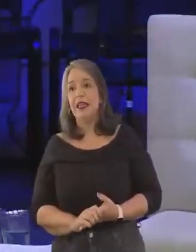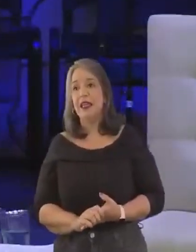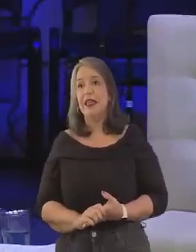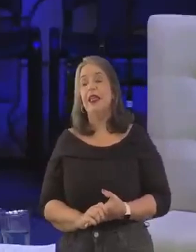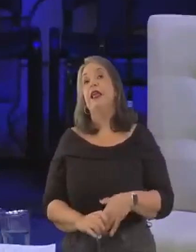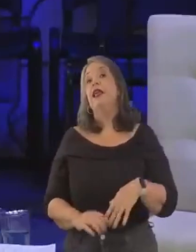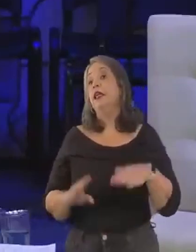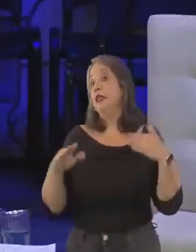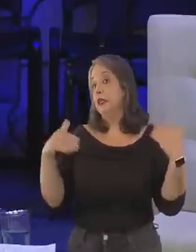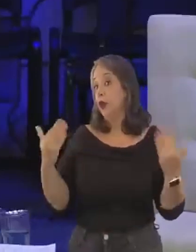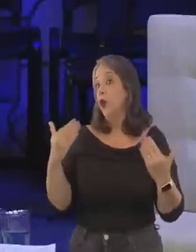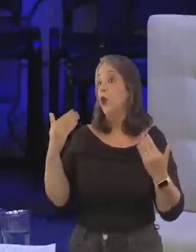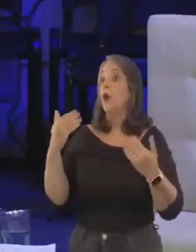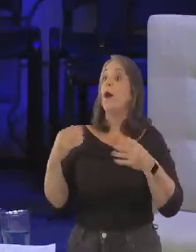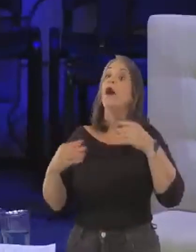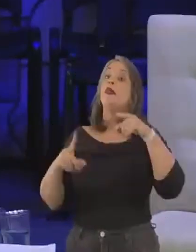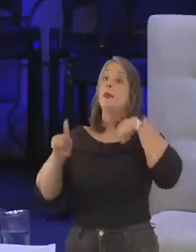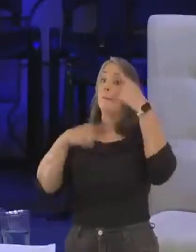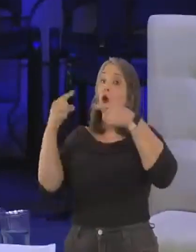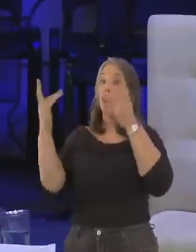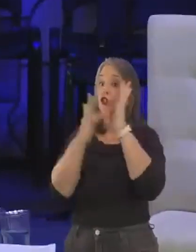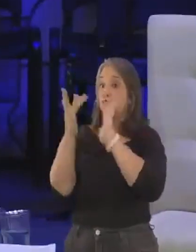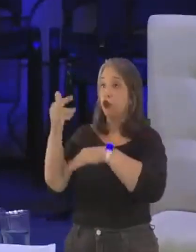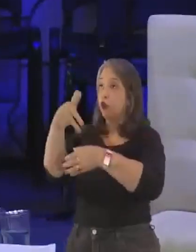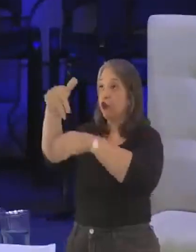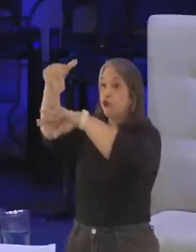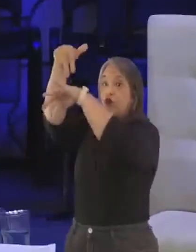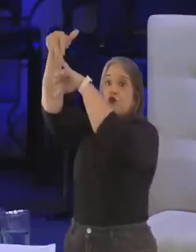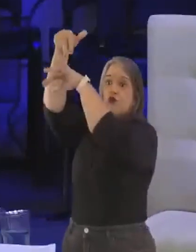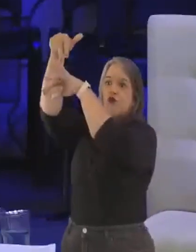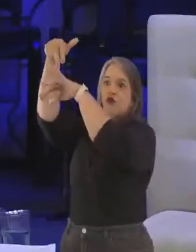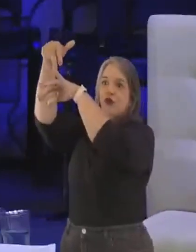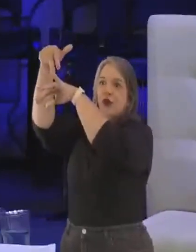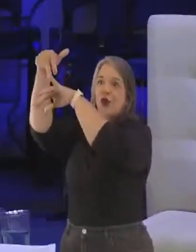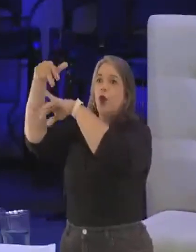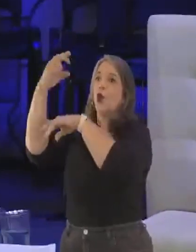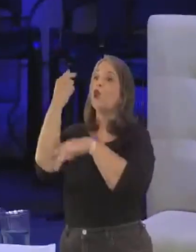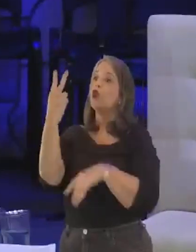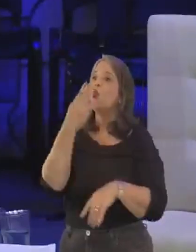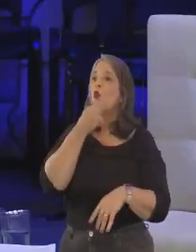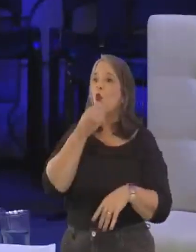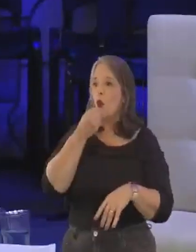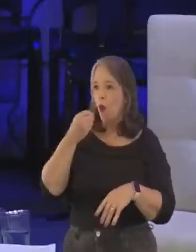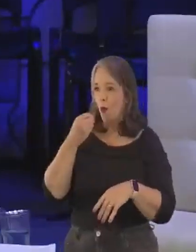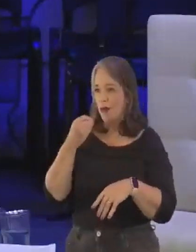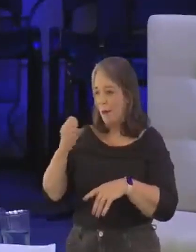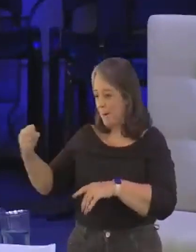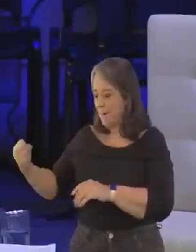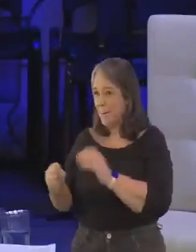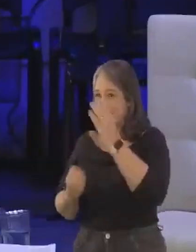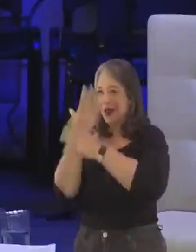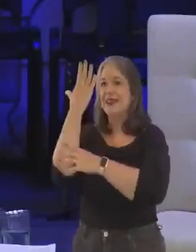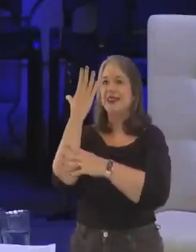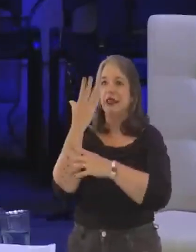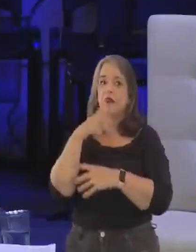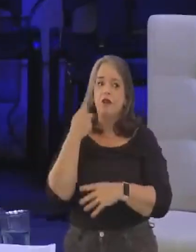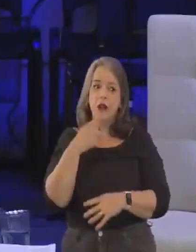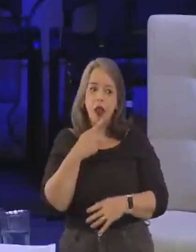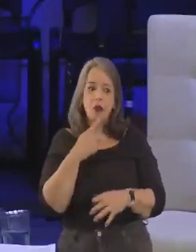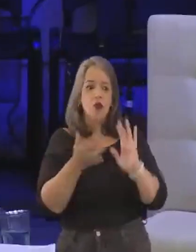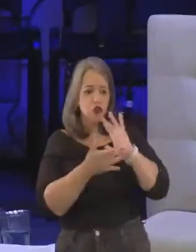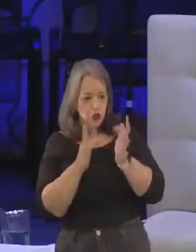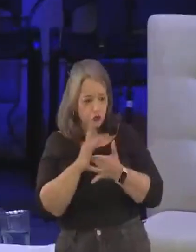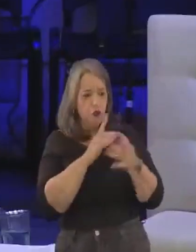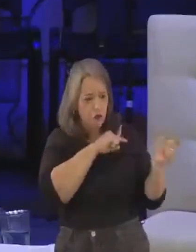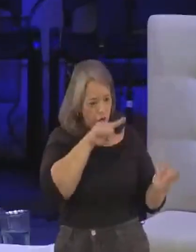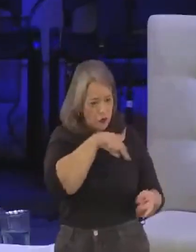foi elevado ao céu, Ele voltará da mesma forma como o viram subir.